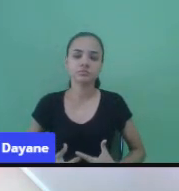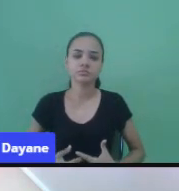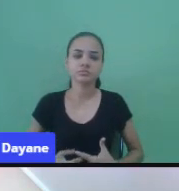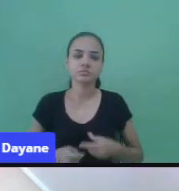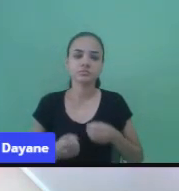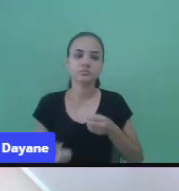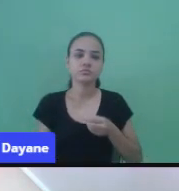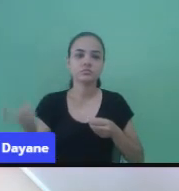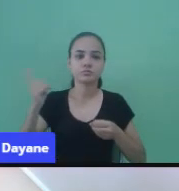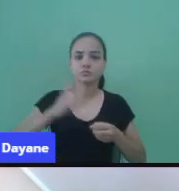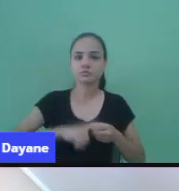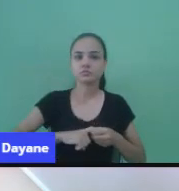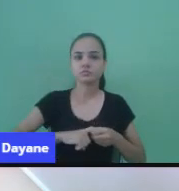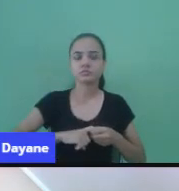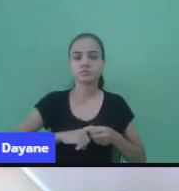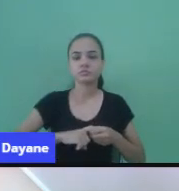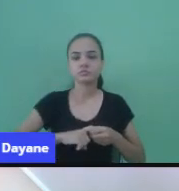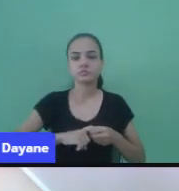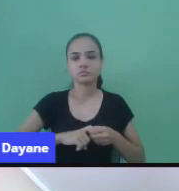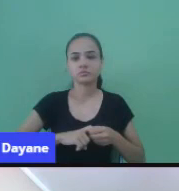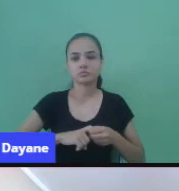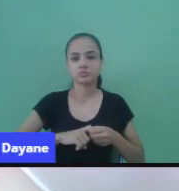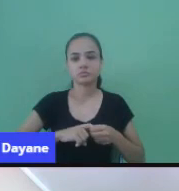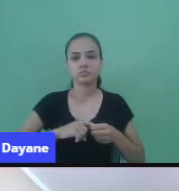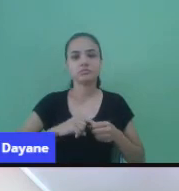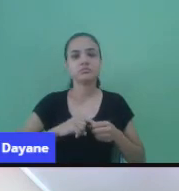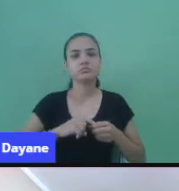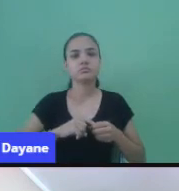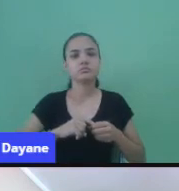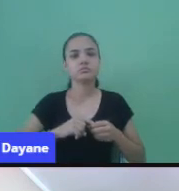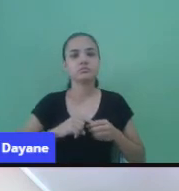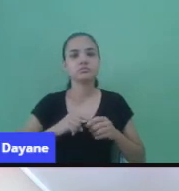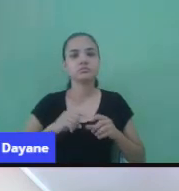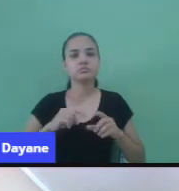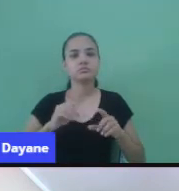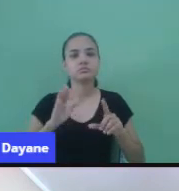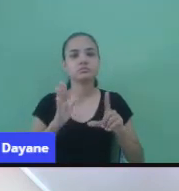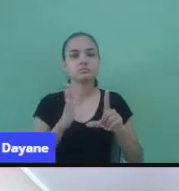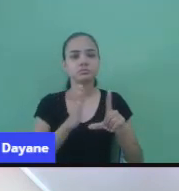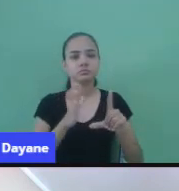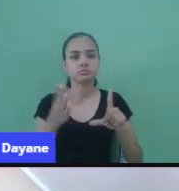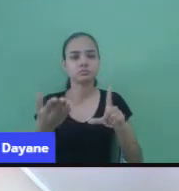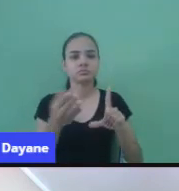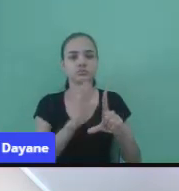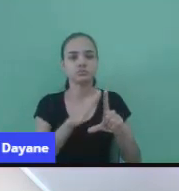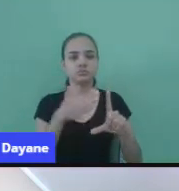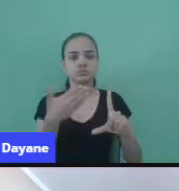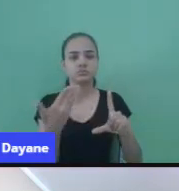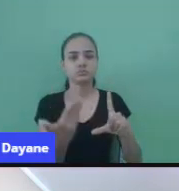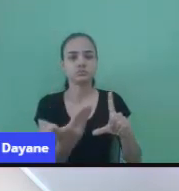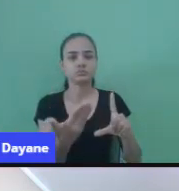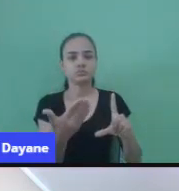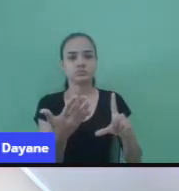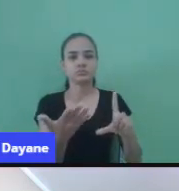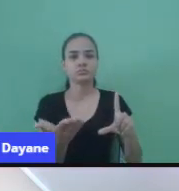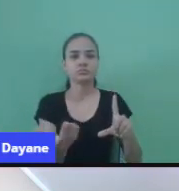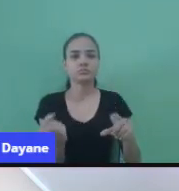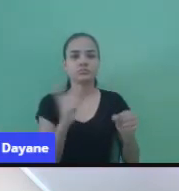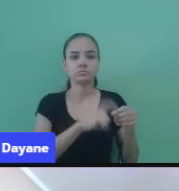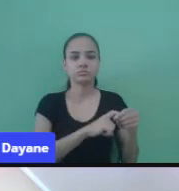a página, professor, do mesmo modo, a gente também tem alguns materiais do Bandeiras e Rodovias.